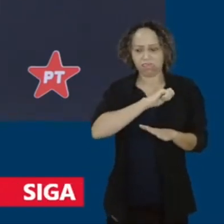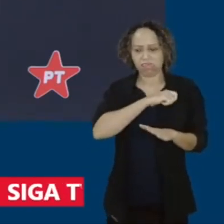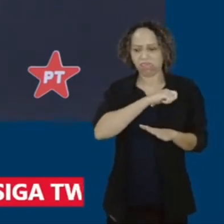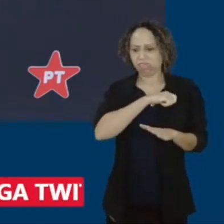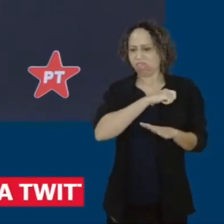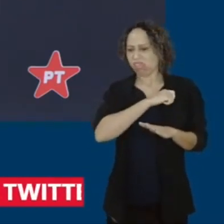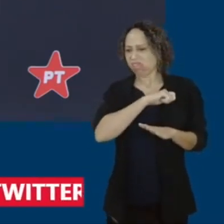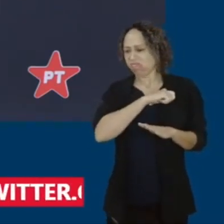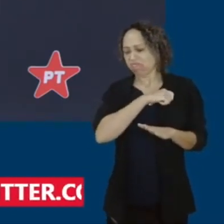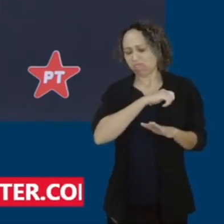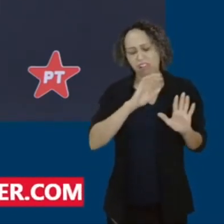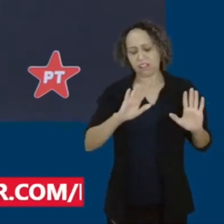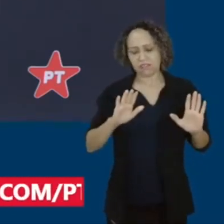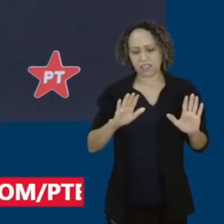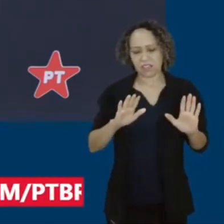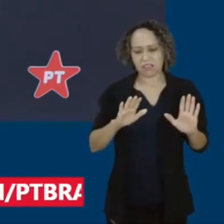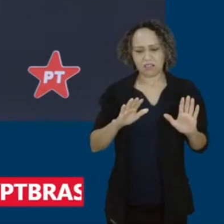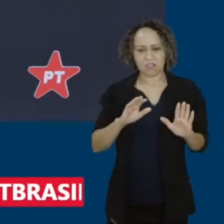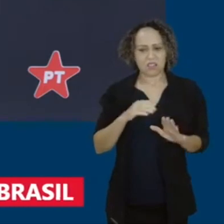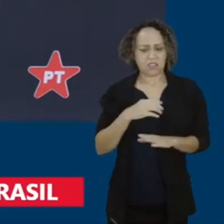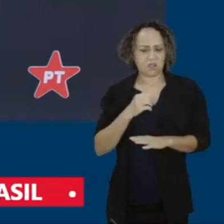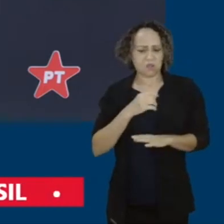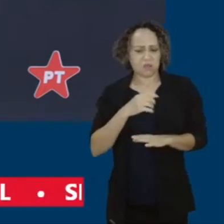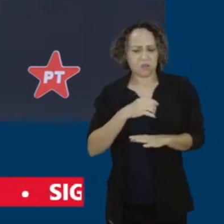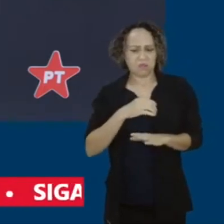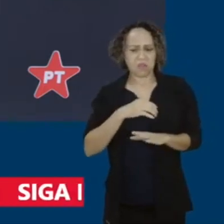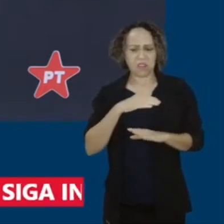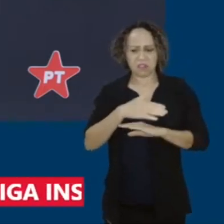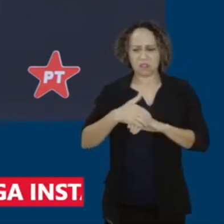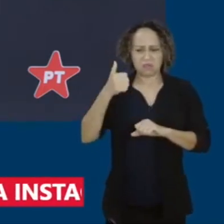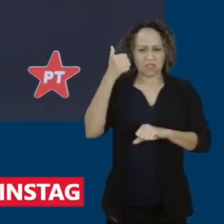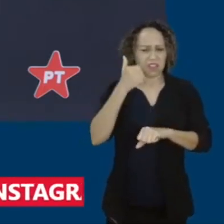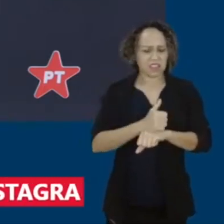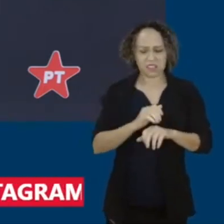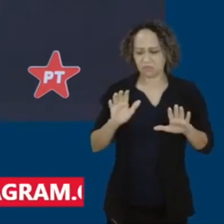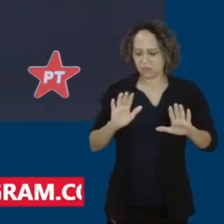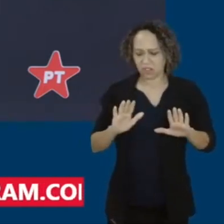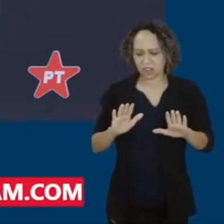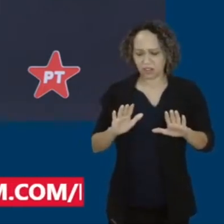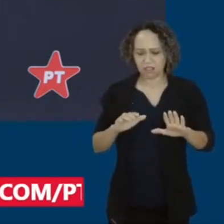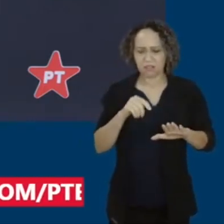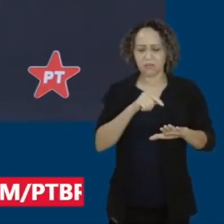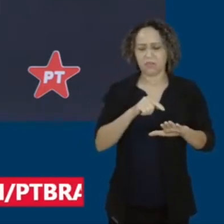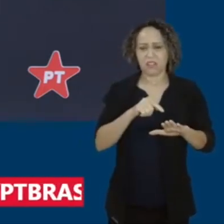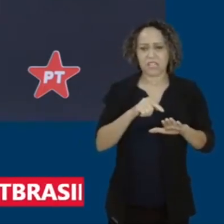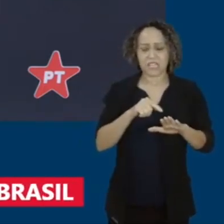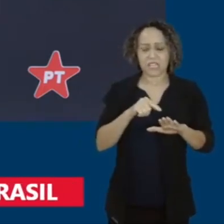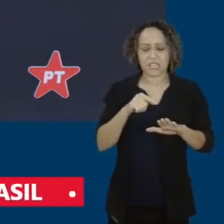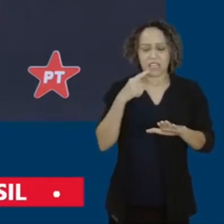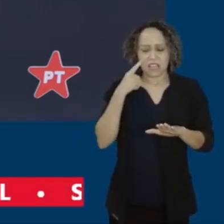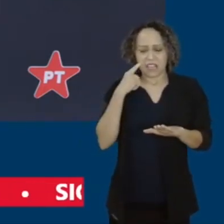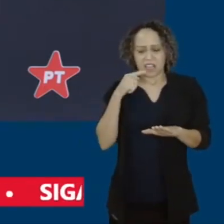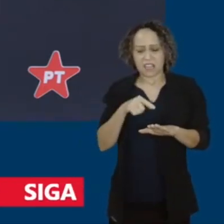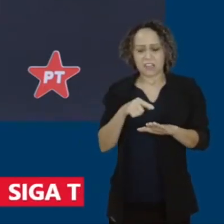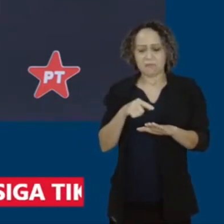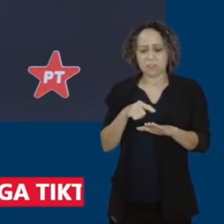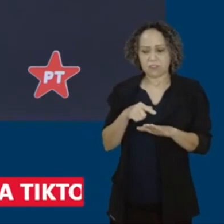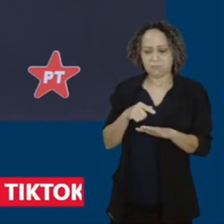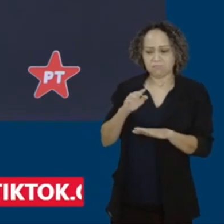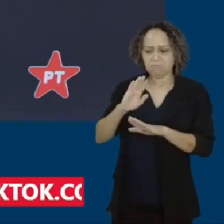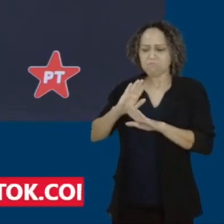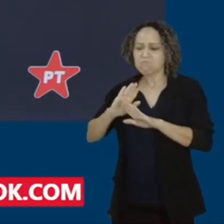direita, com o pretexto do medo do fascismo, essa coisa toda, que é o espantalho para puxar o PT e o Lula para